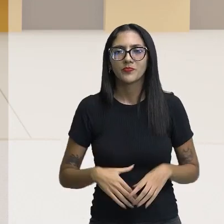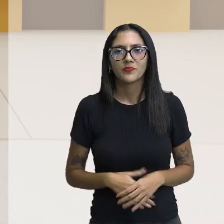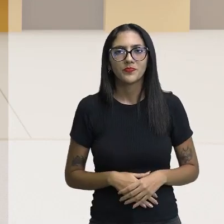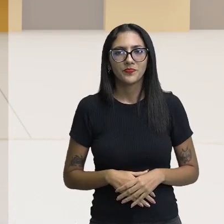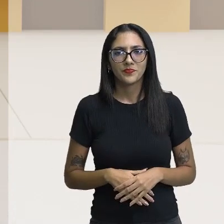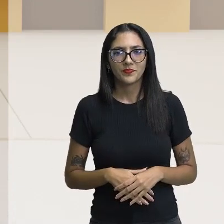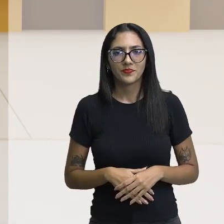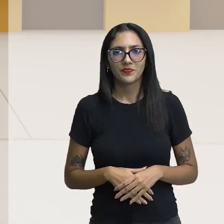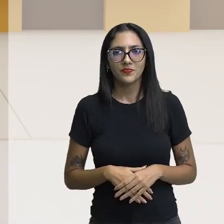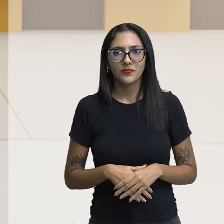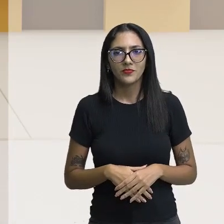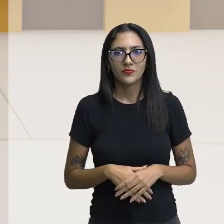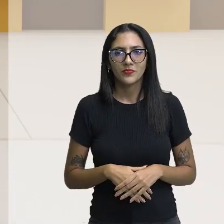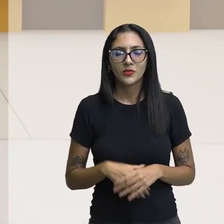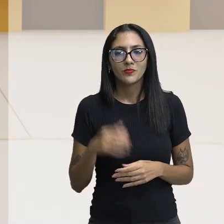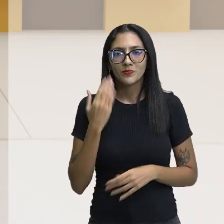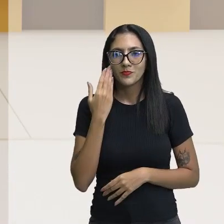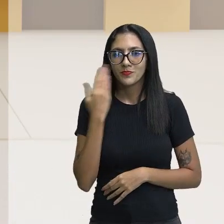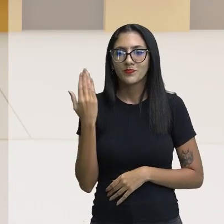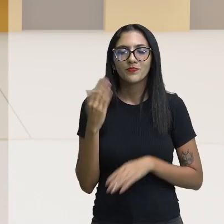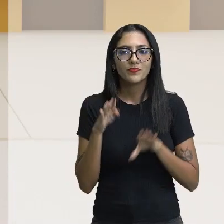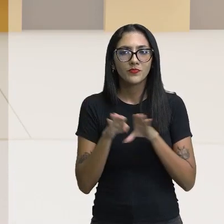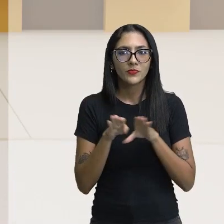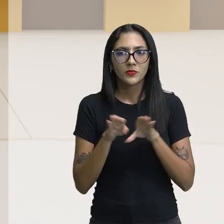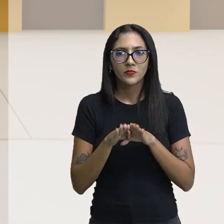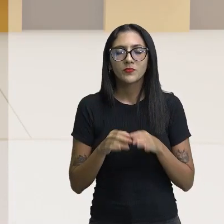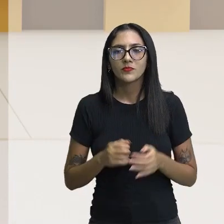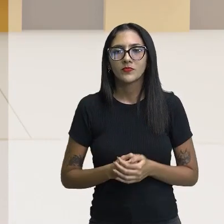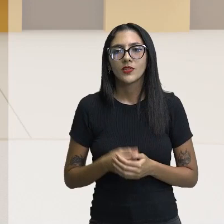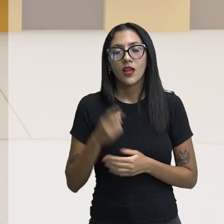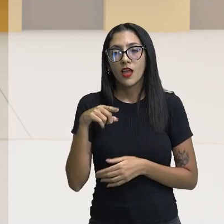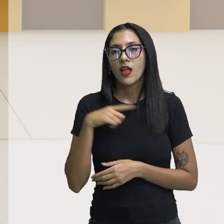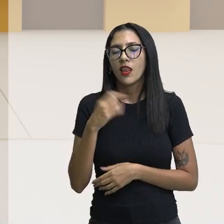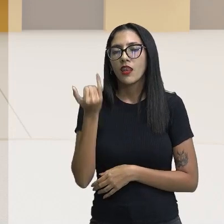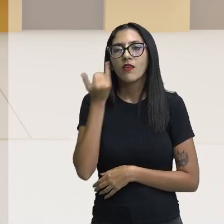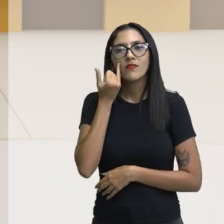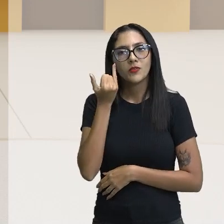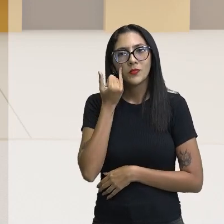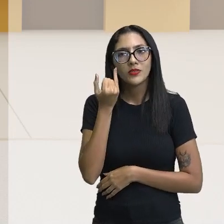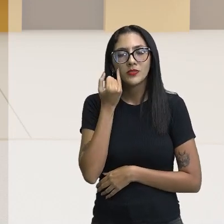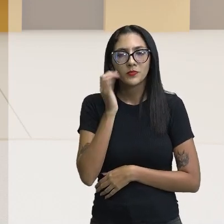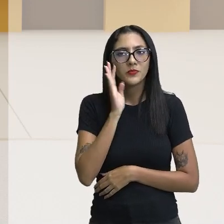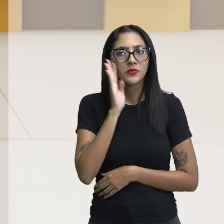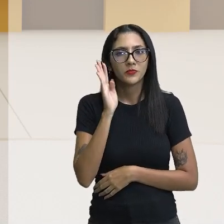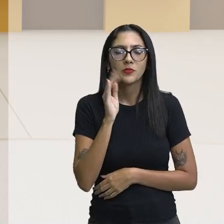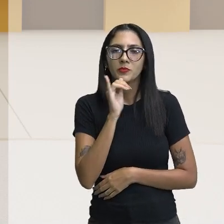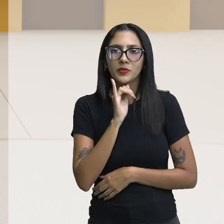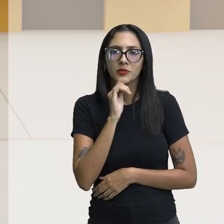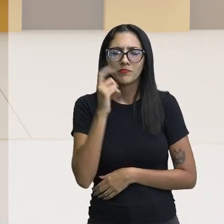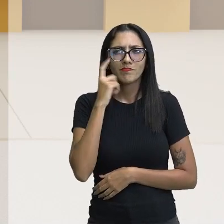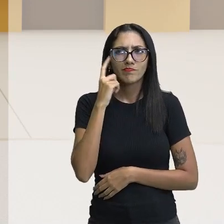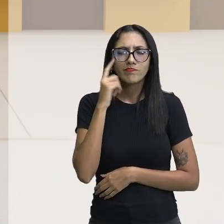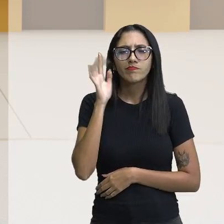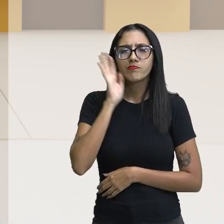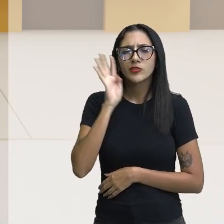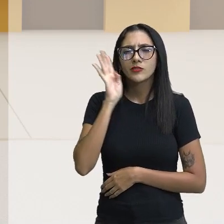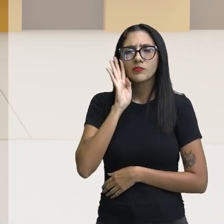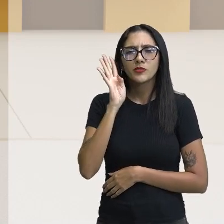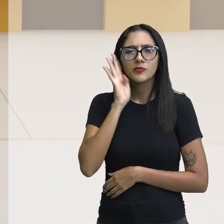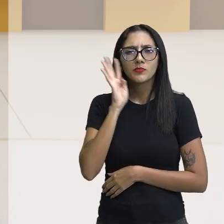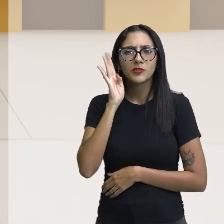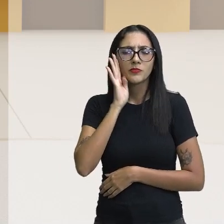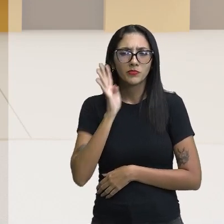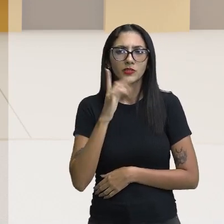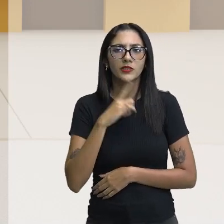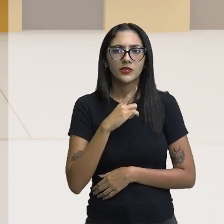E por último aqui nós temos... Que é o que exatamente diz esse último quadro, não é? Refletir sobre o consumo